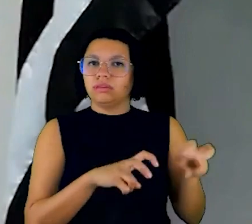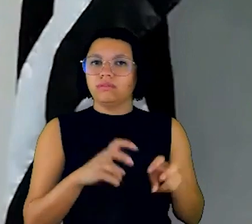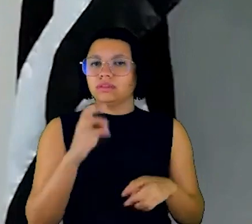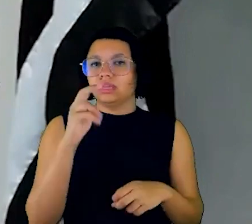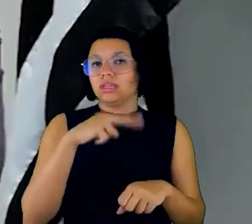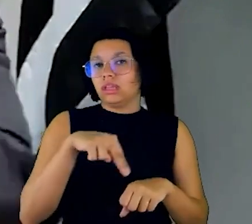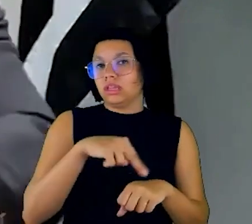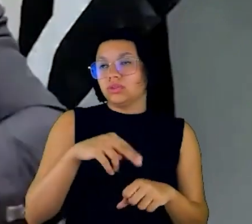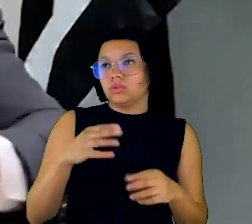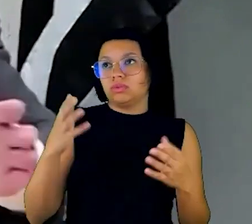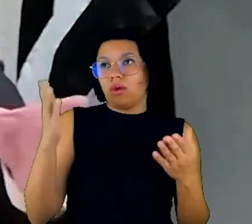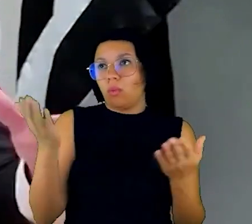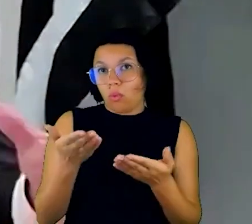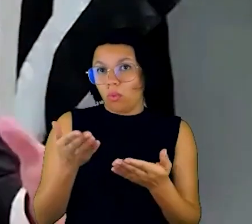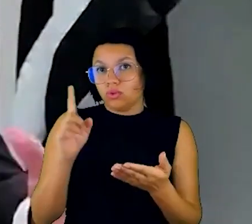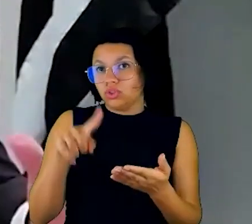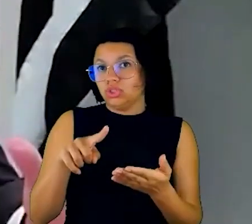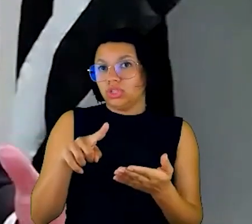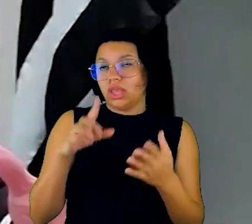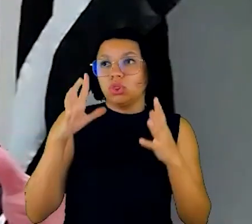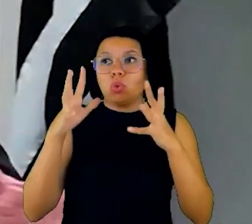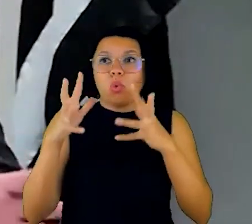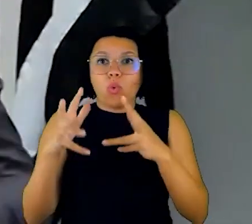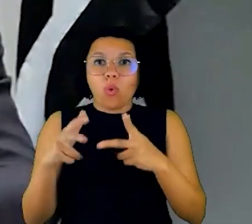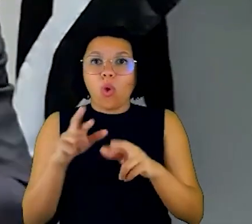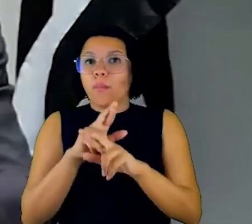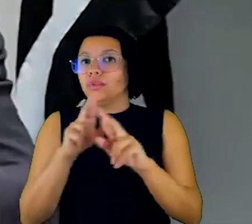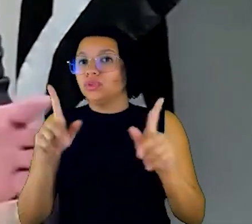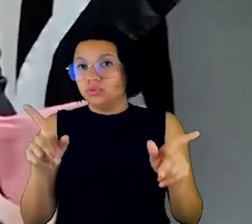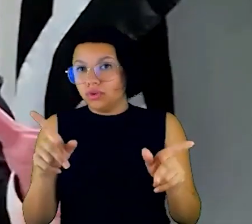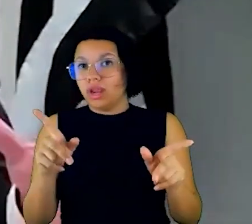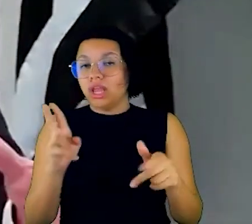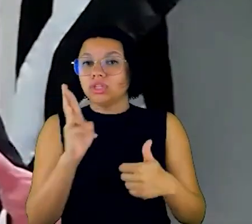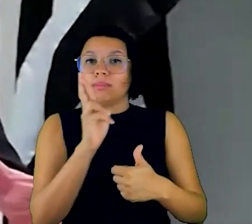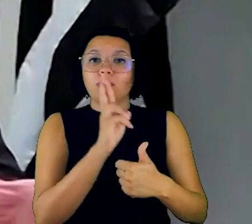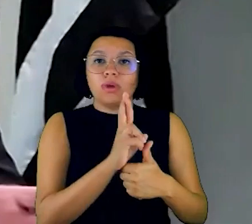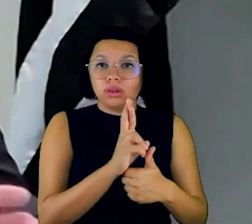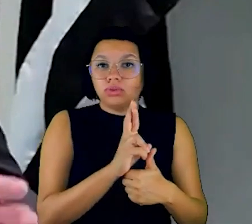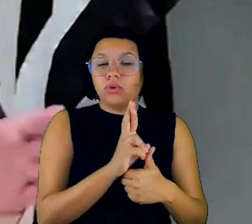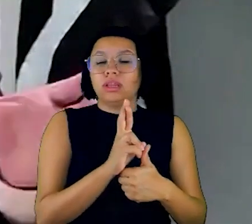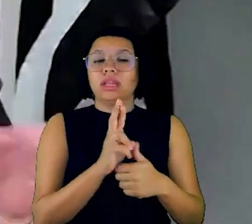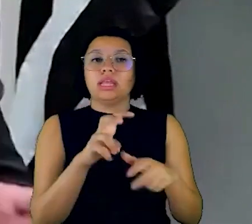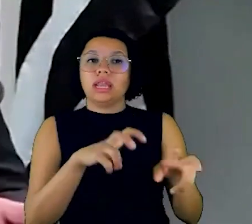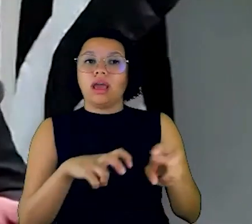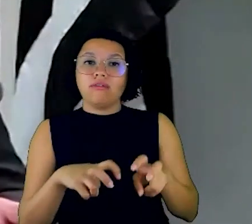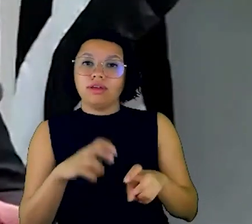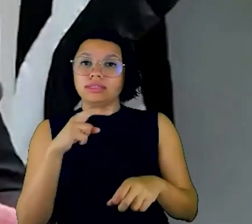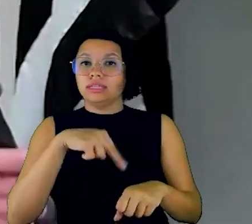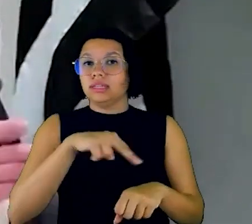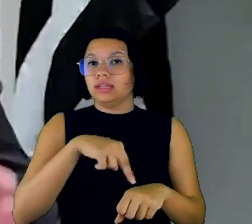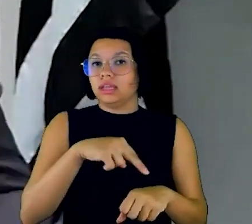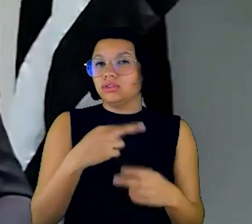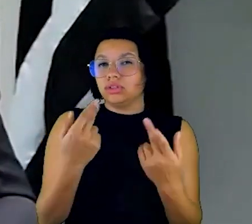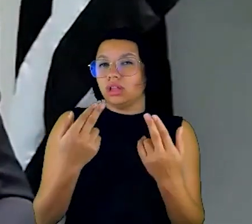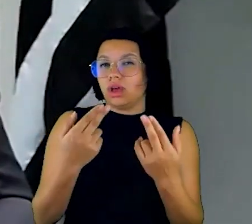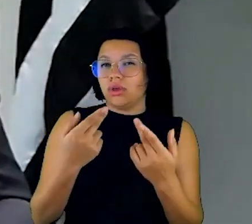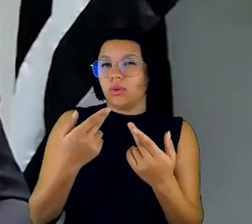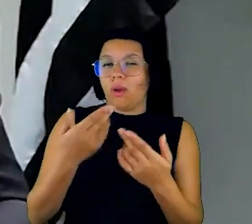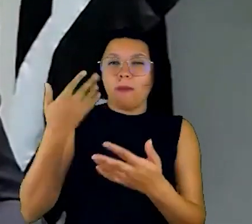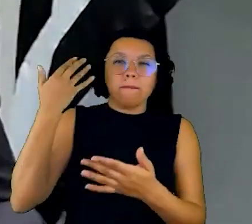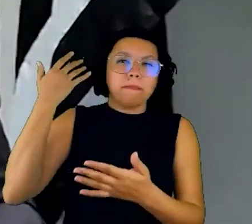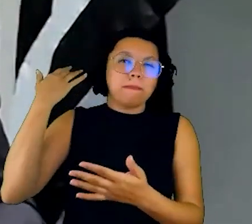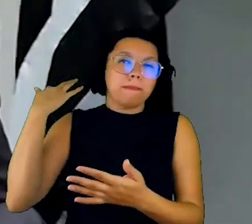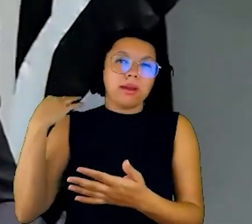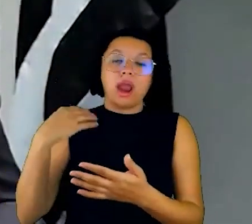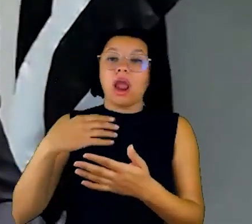é algo completamente diferente da Procuradoria da Fazenda Nacional de 28 anos atrás, quando botei o